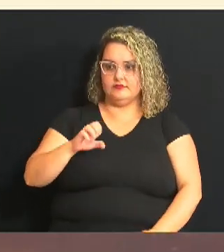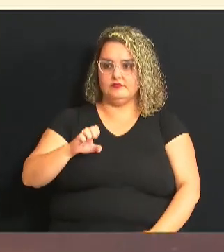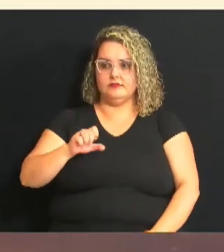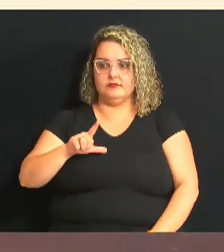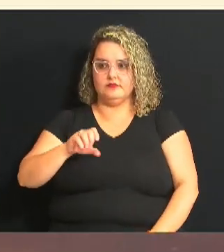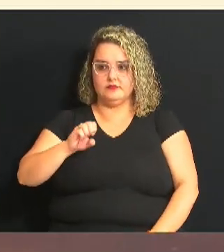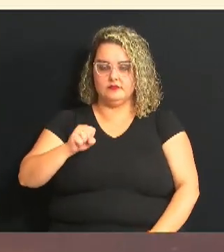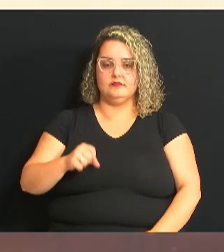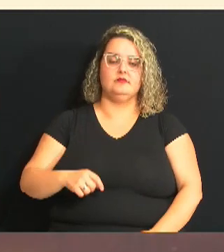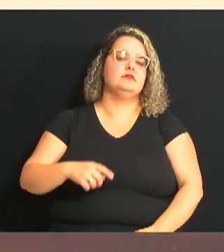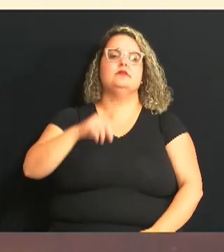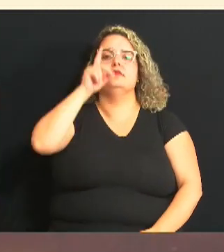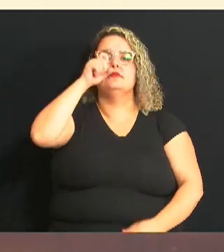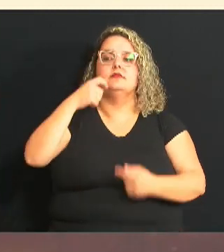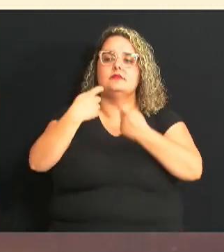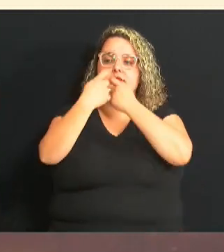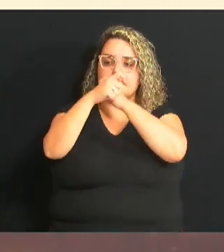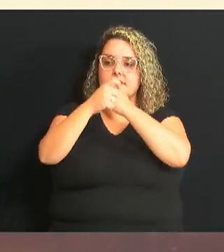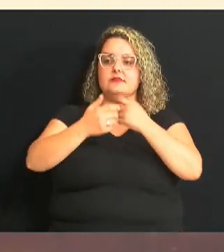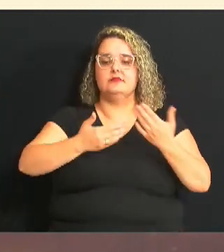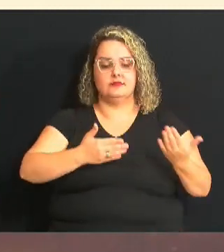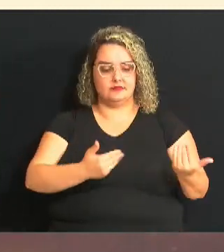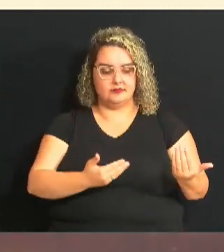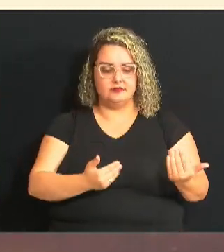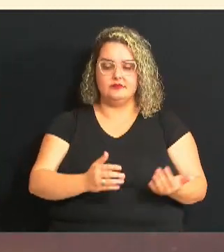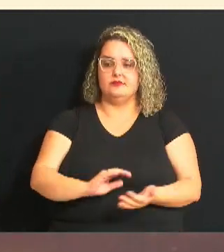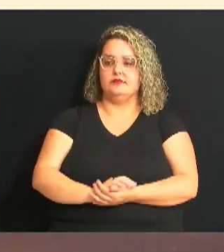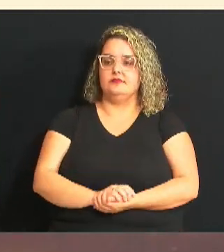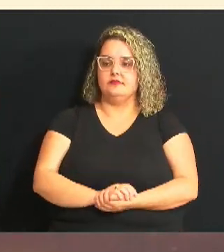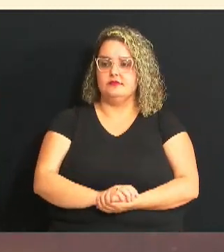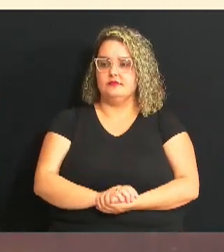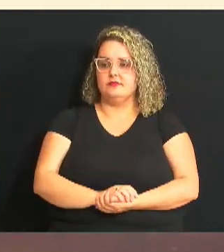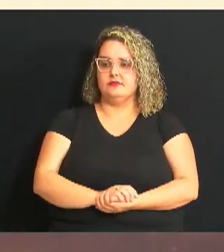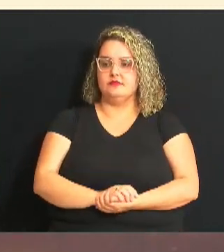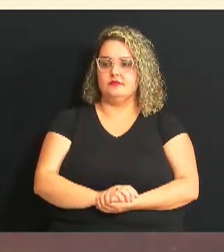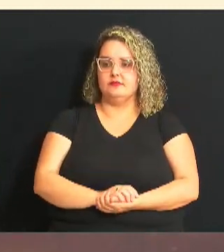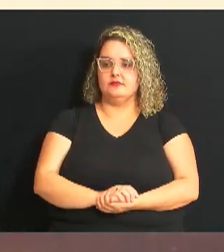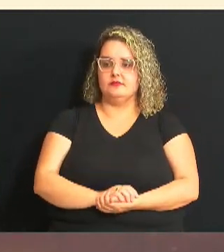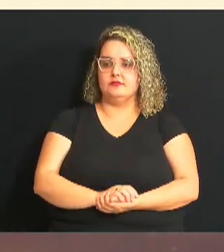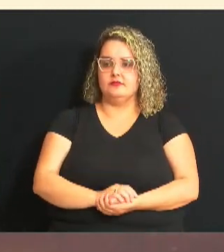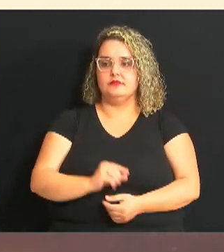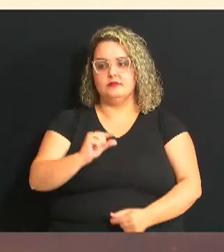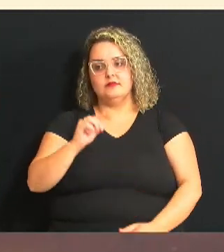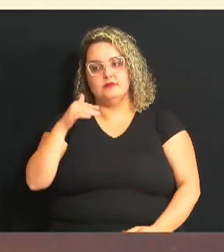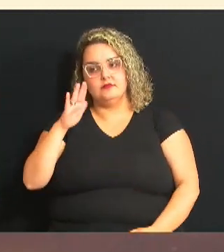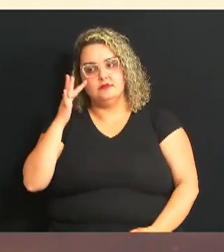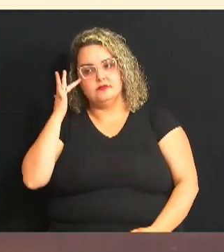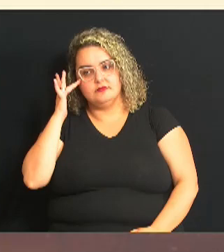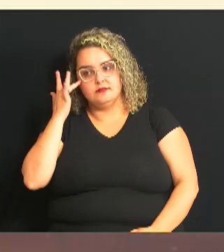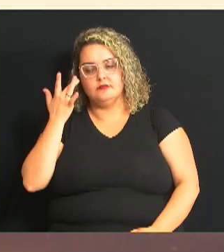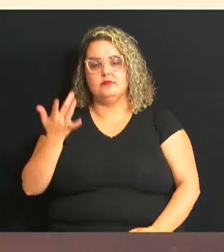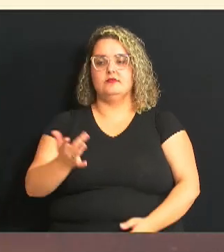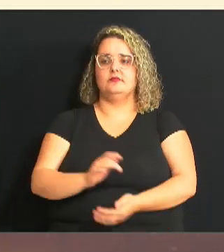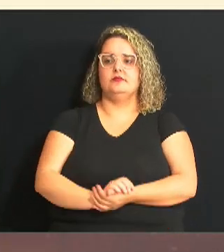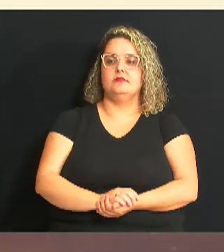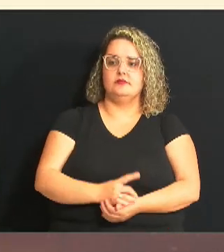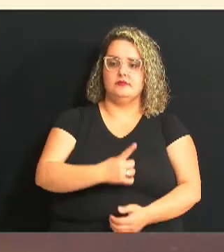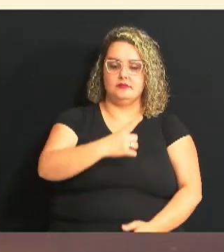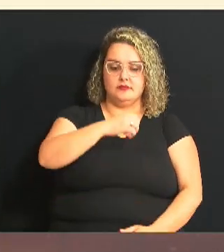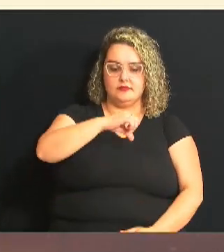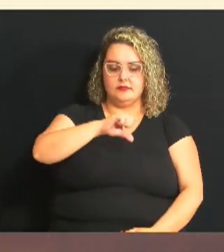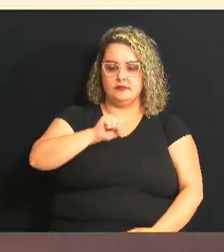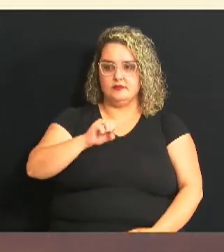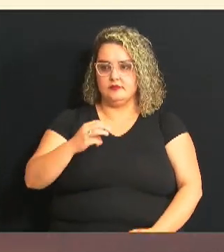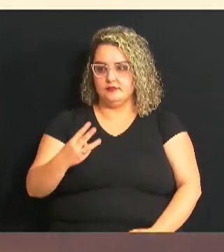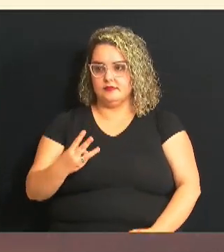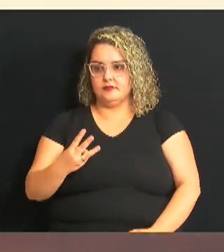PUC, jovens ainda, né, que éramos, eu um pouco mais maduro, eu formei em 83, então